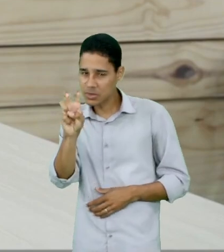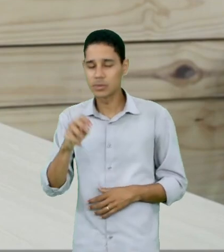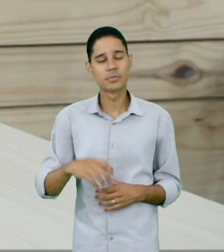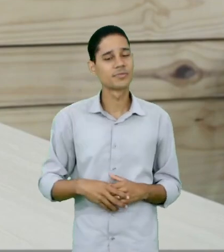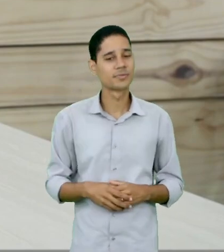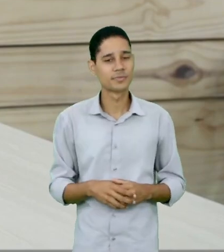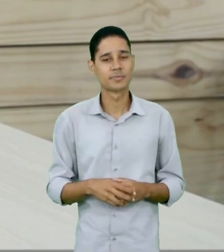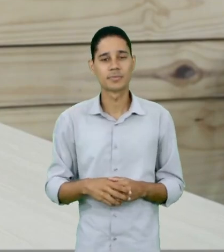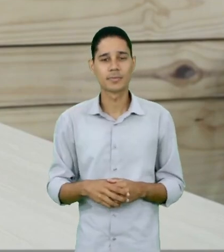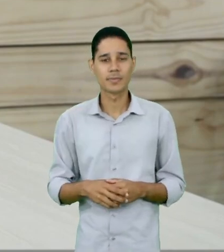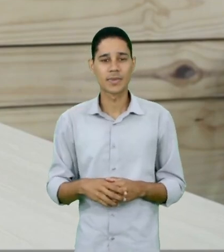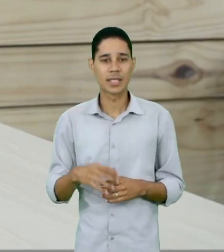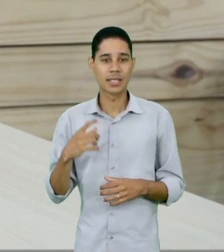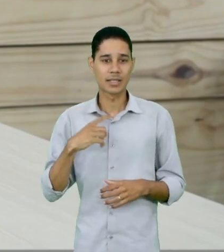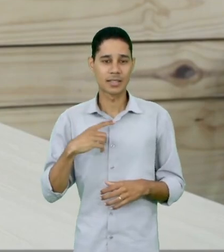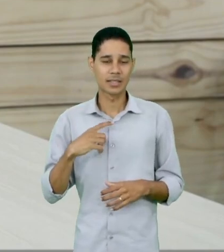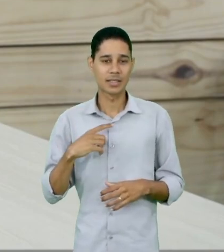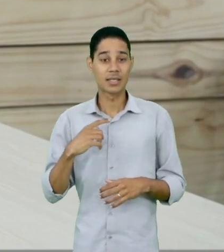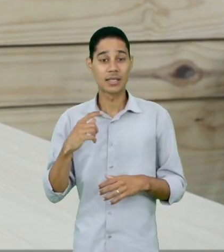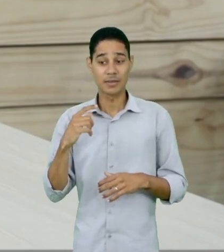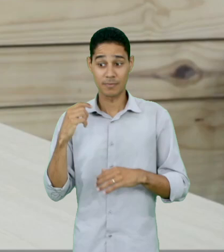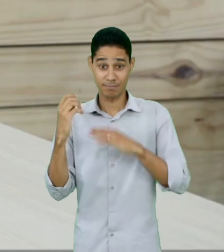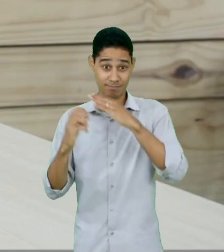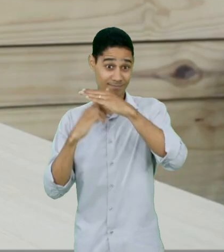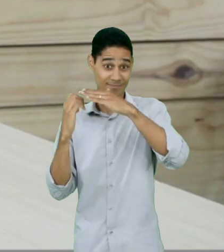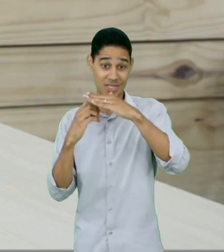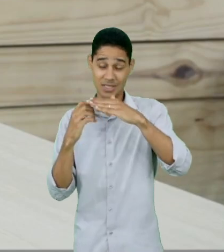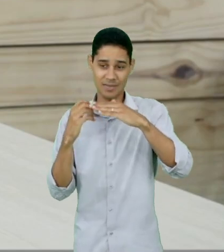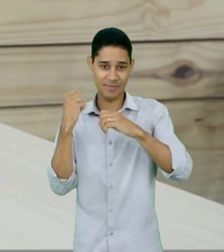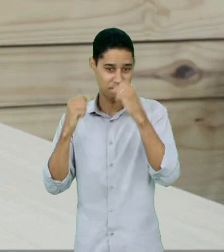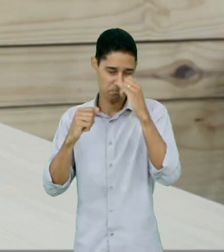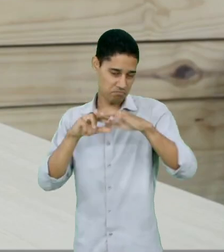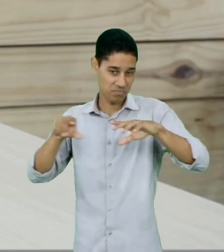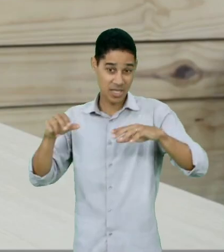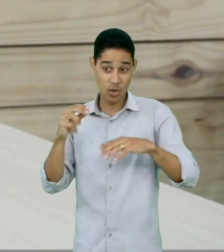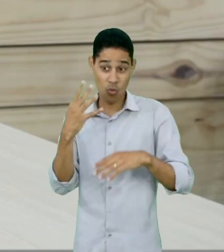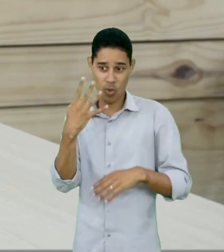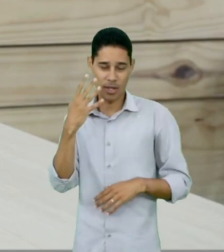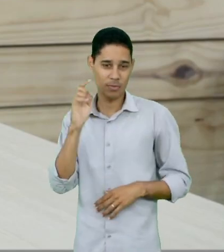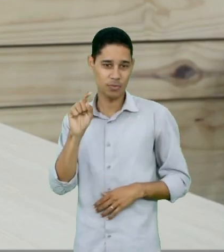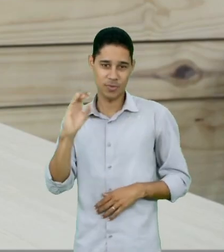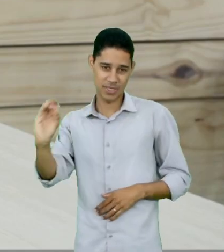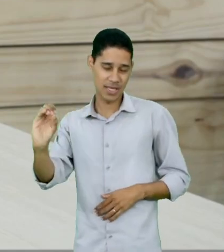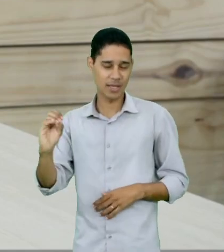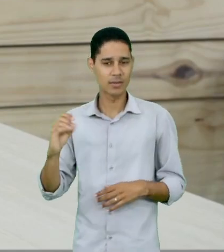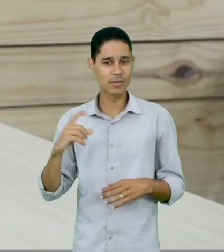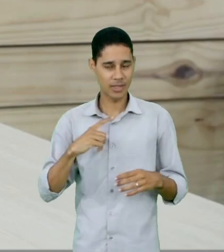muito da indústria 4.0. Existe uma ligação muito grande entre web e indústria, vocês vão saber.